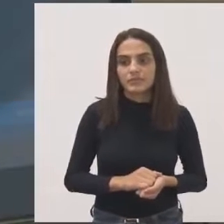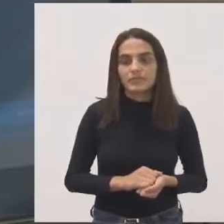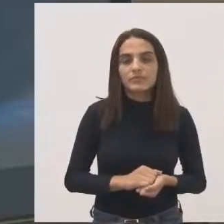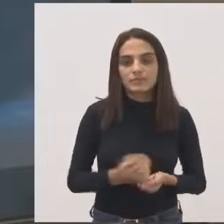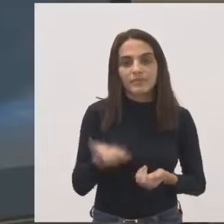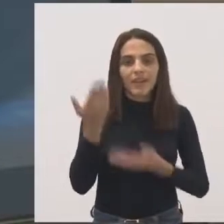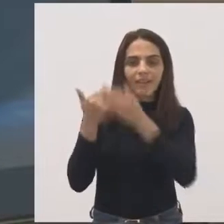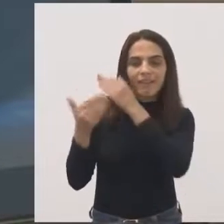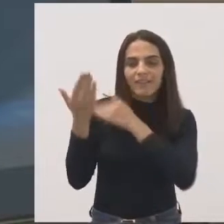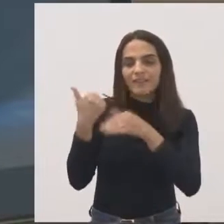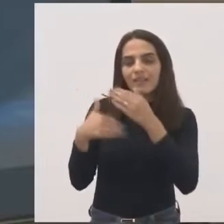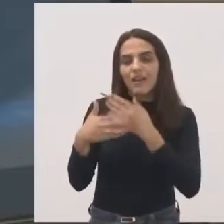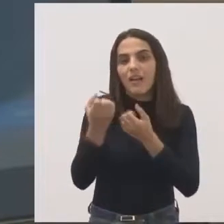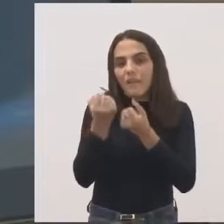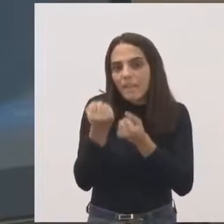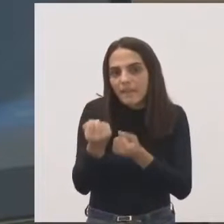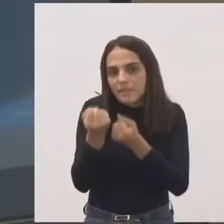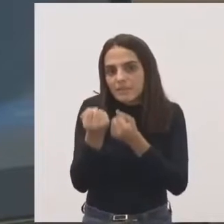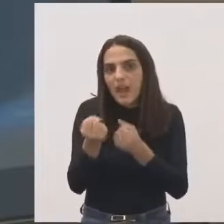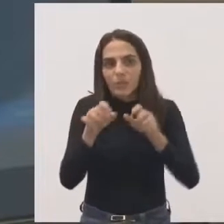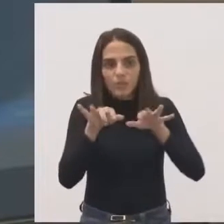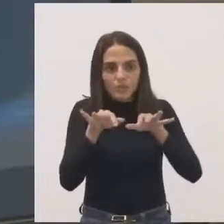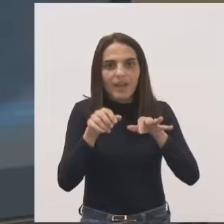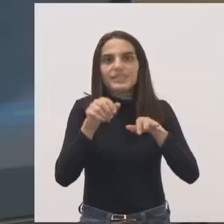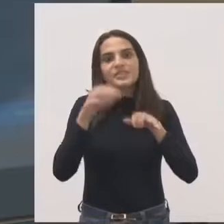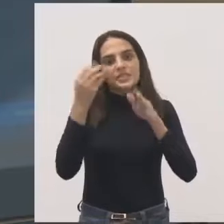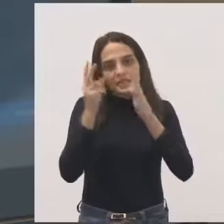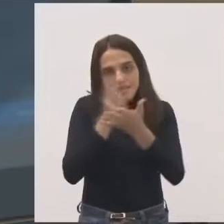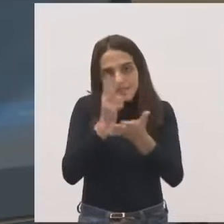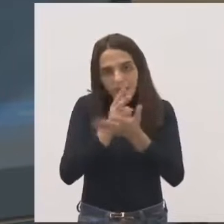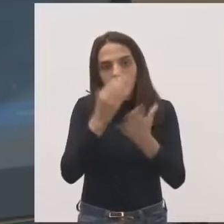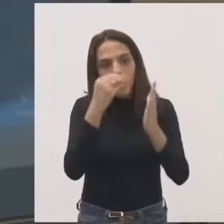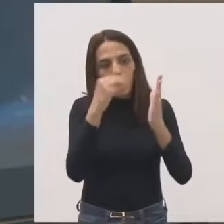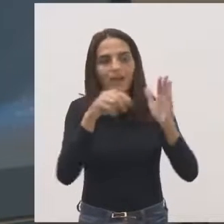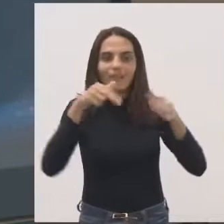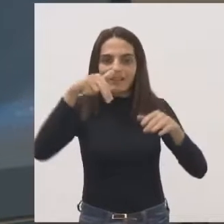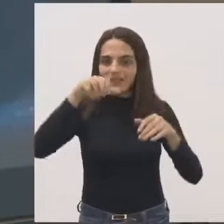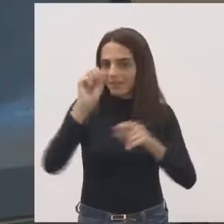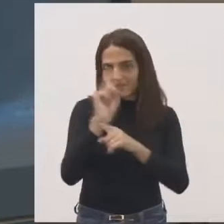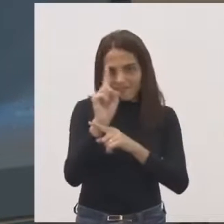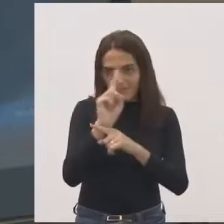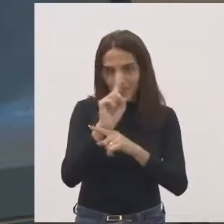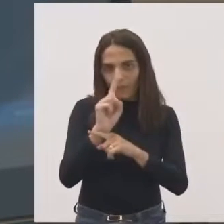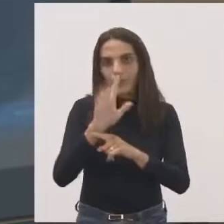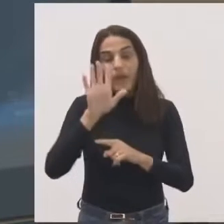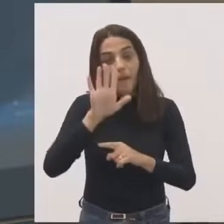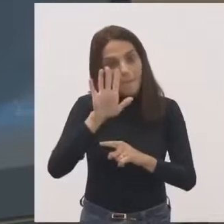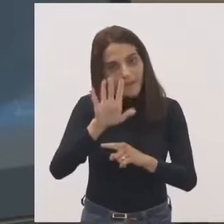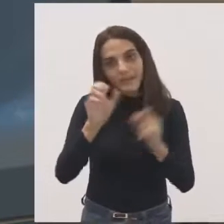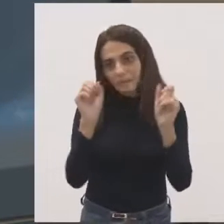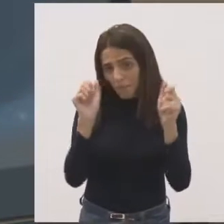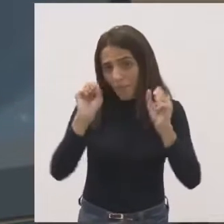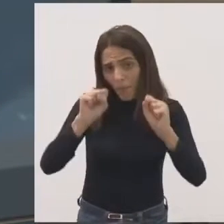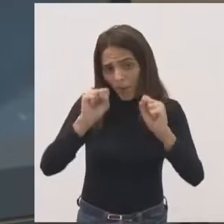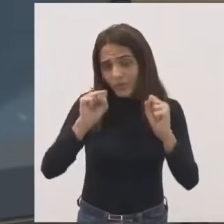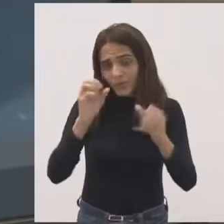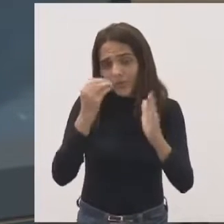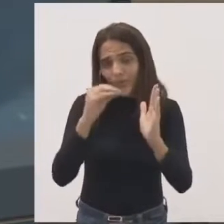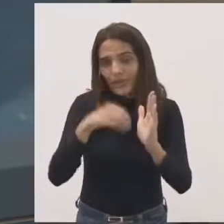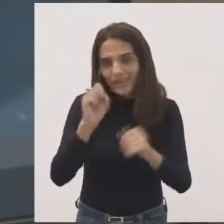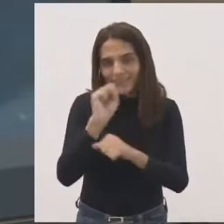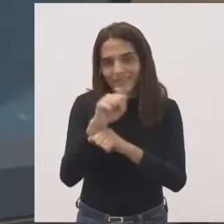então, para não ficar mais pesado, a gente colocava que não. Mas, no caso, você pode pôr que sim, que não tem problema nenhum. Você pode pôr que sim e